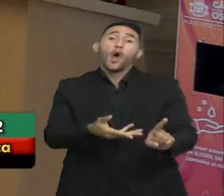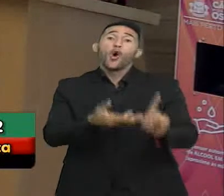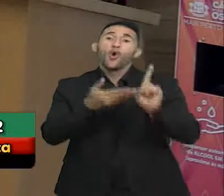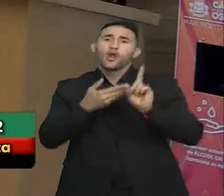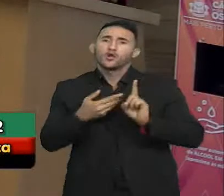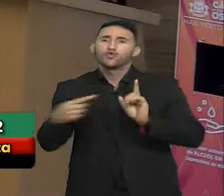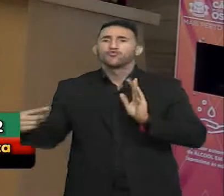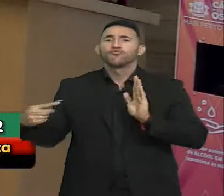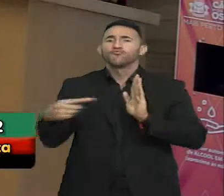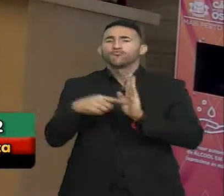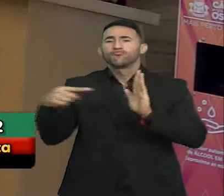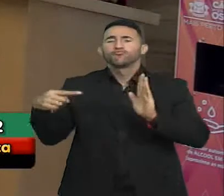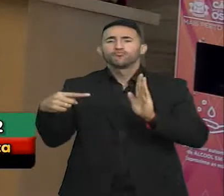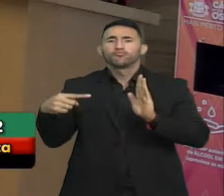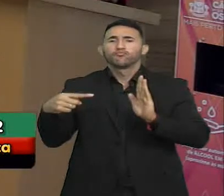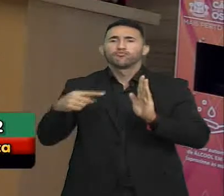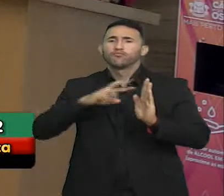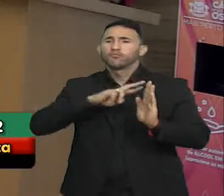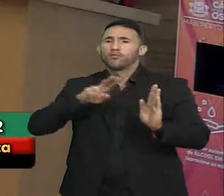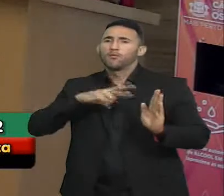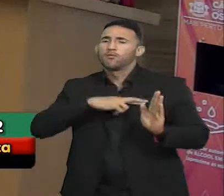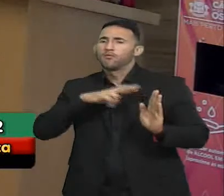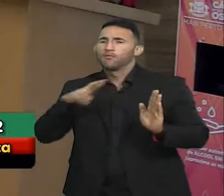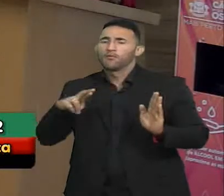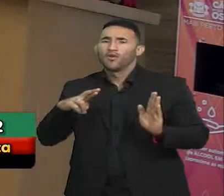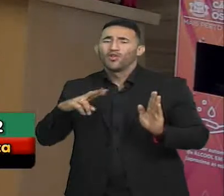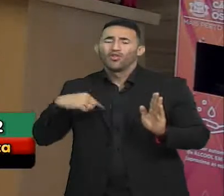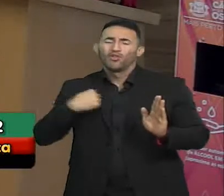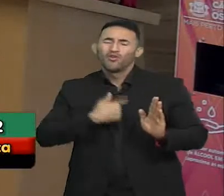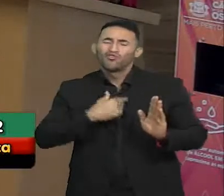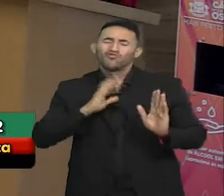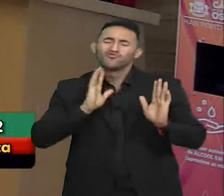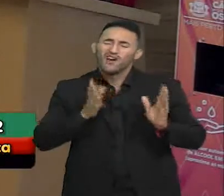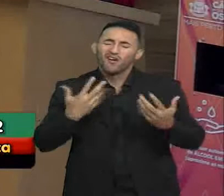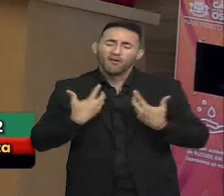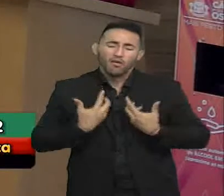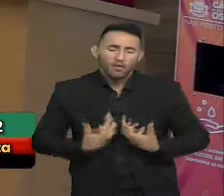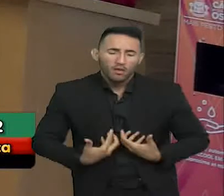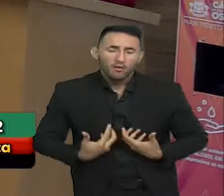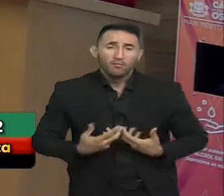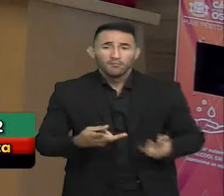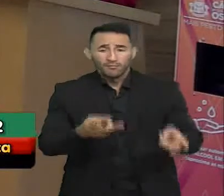de intolerância religiosa. Nós estamos cansados de ver